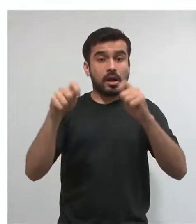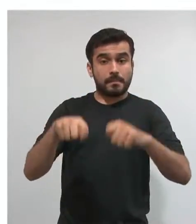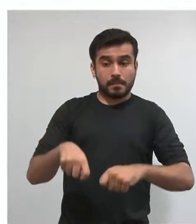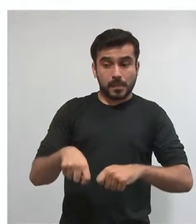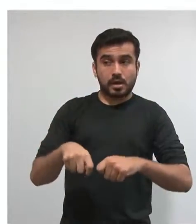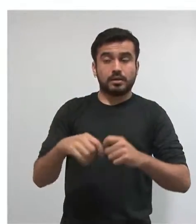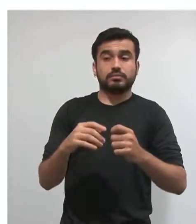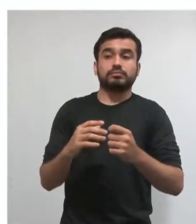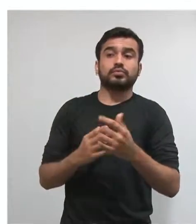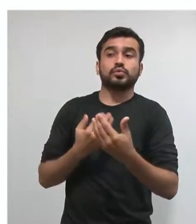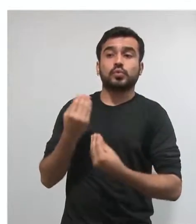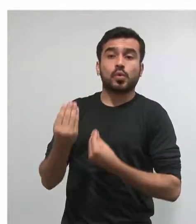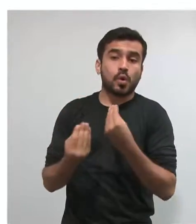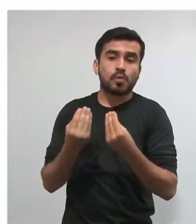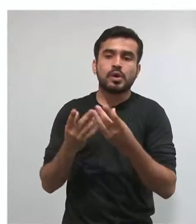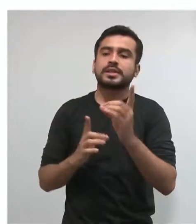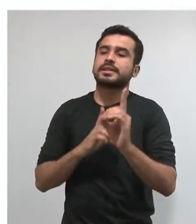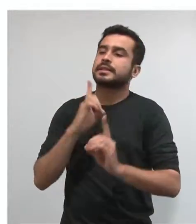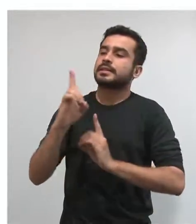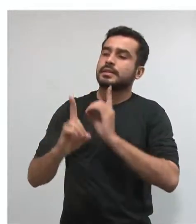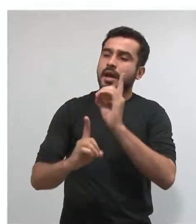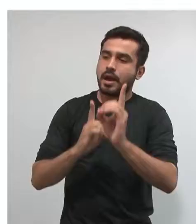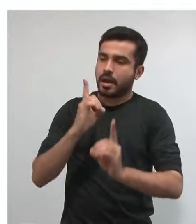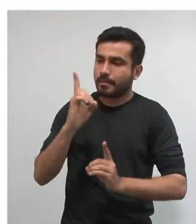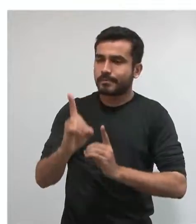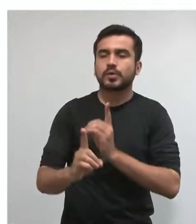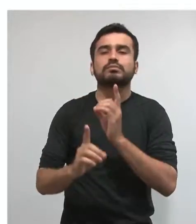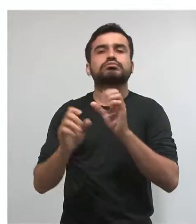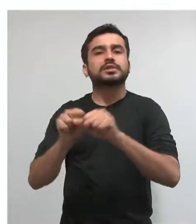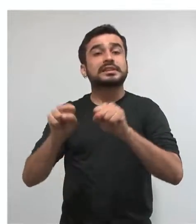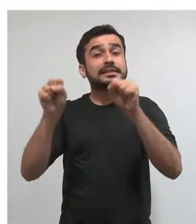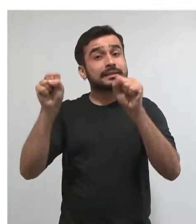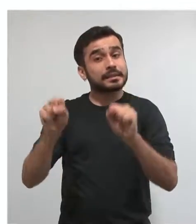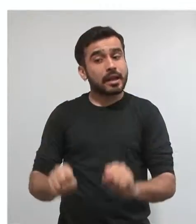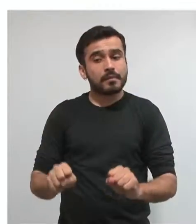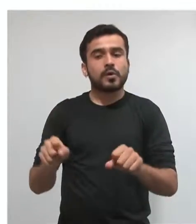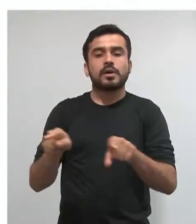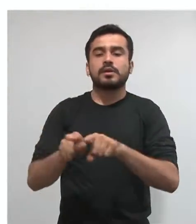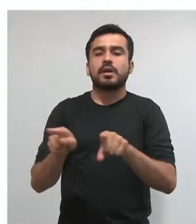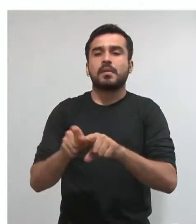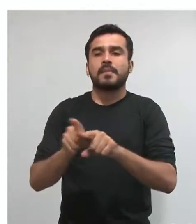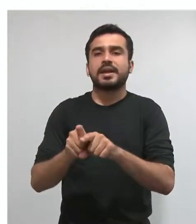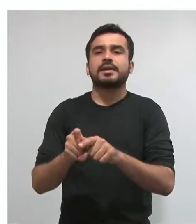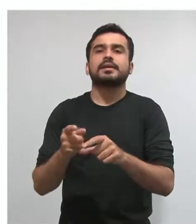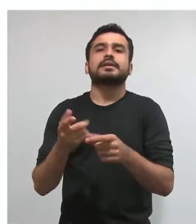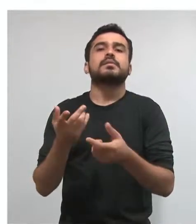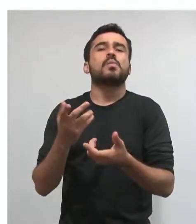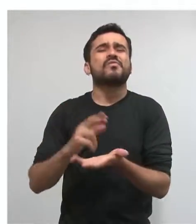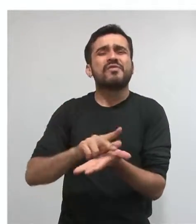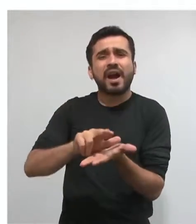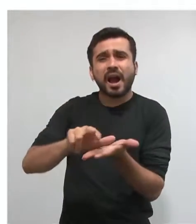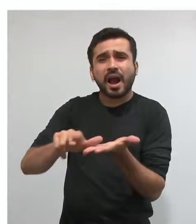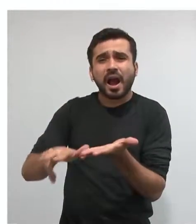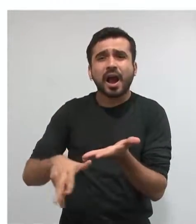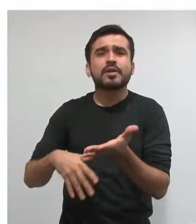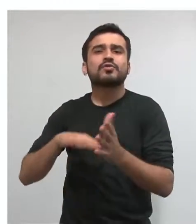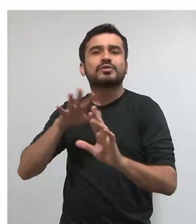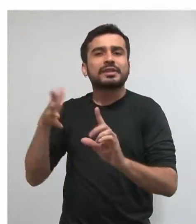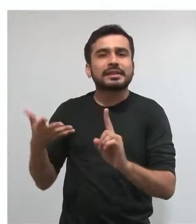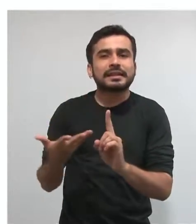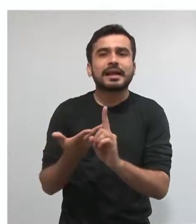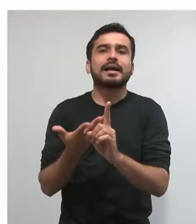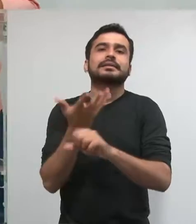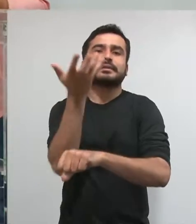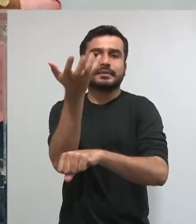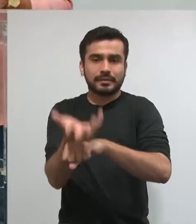modo dinâmico, sistêmico, abrangente e multi- e intertransdisciplinar. Olha só, de novo